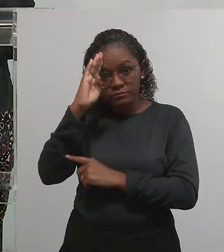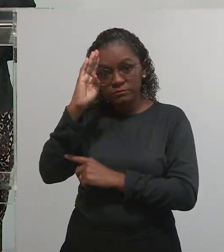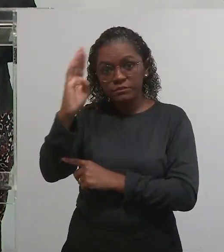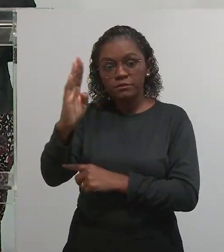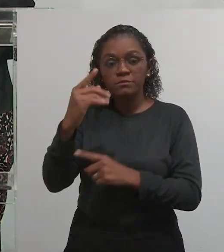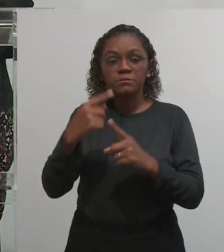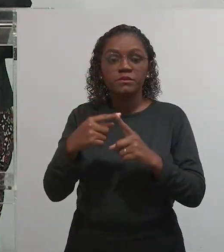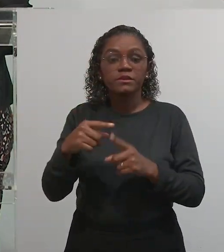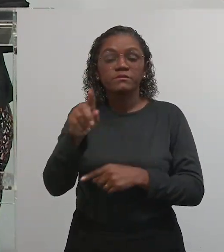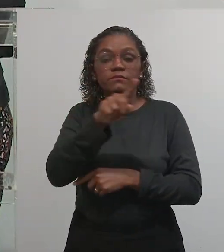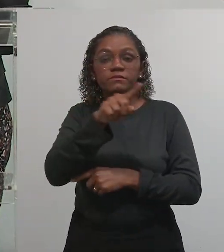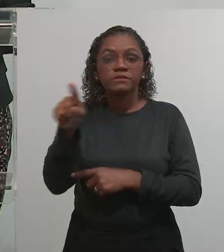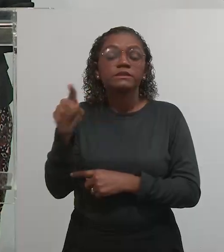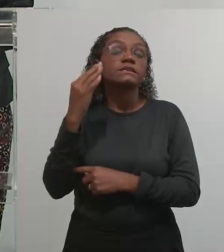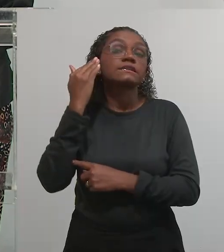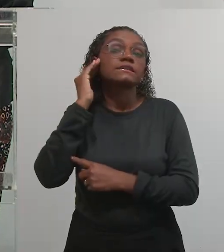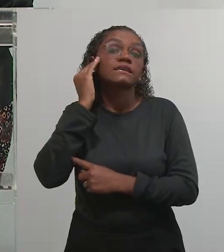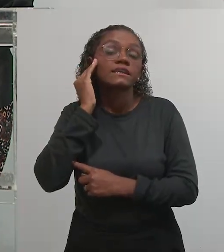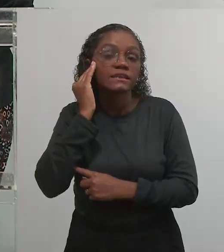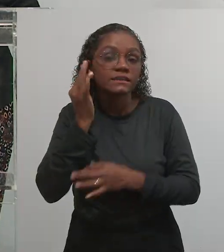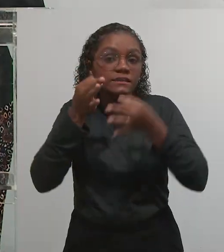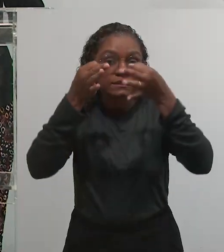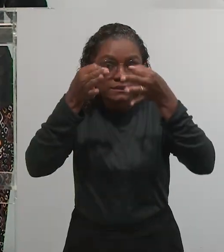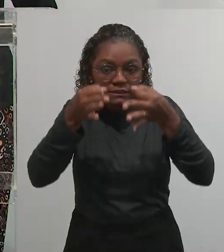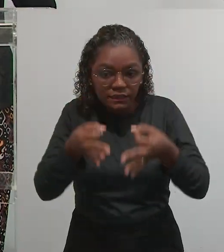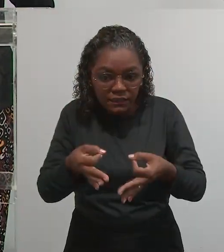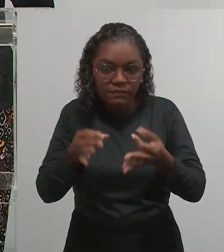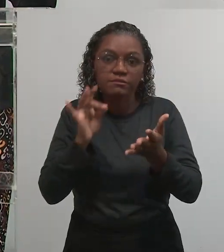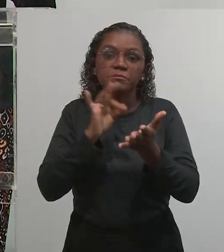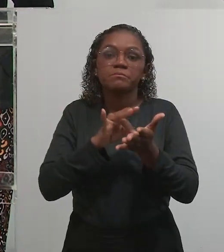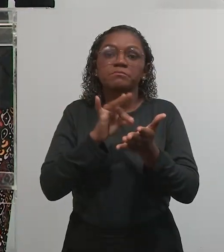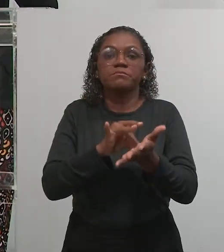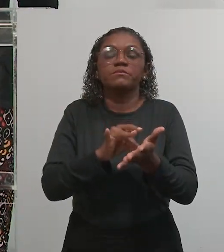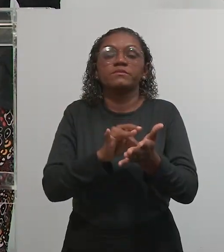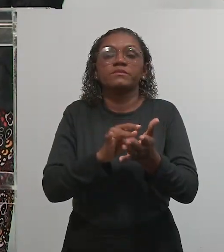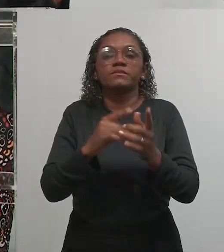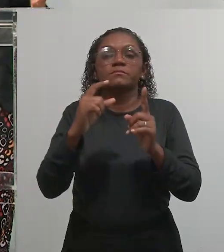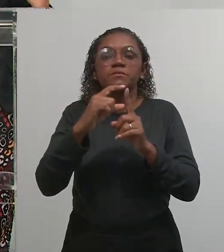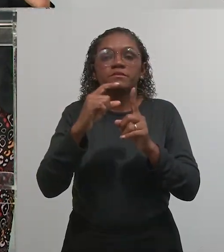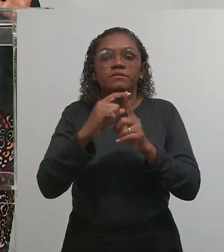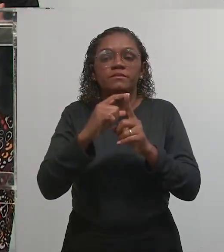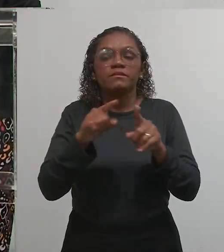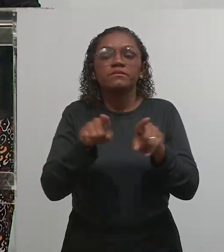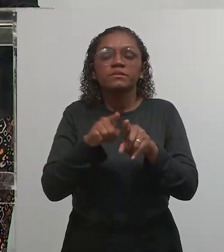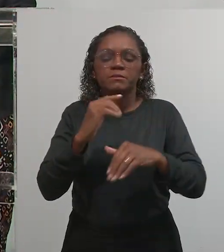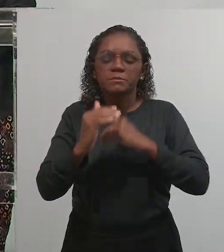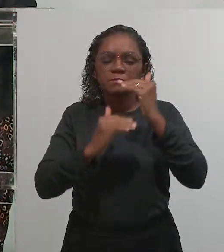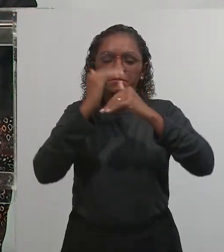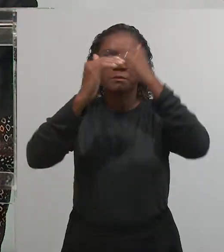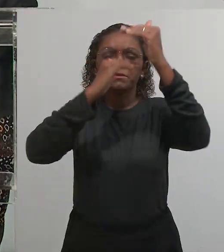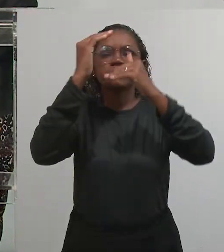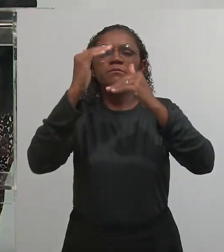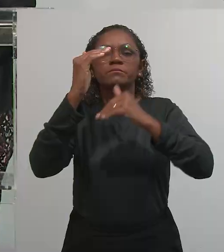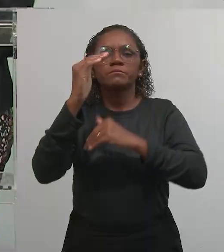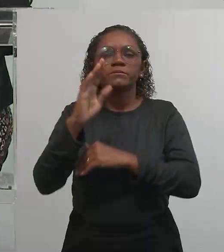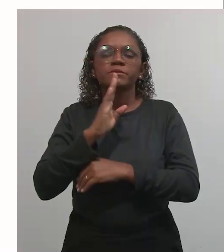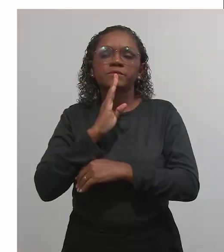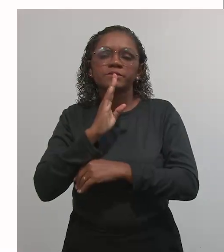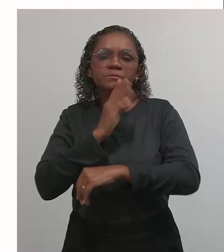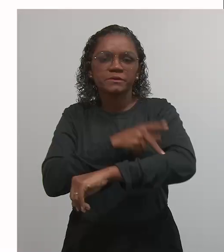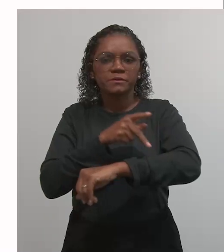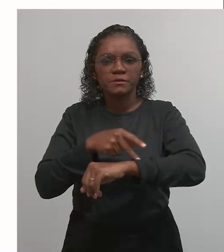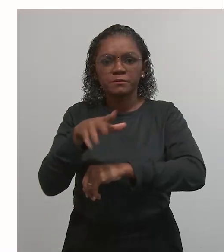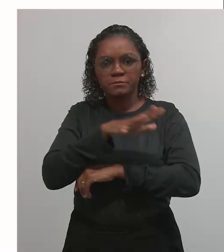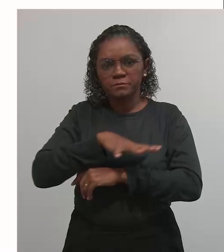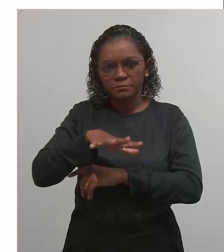poderem entender o que seria epistemologicamente falando, como que se constrói o conhecimento pedagógico. Então, aqui, olha